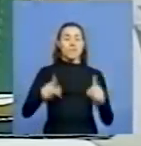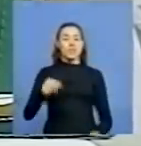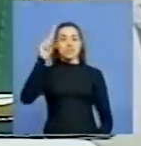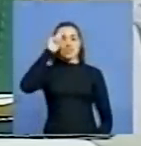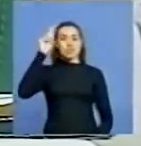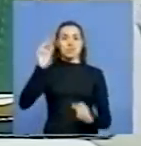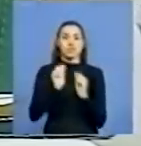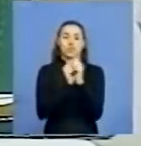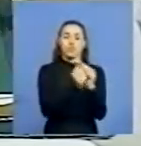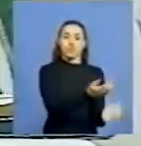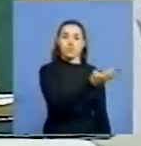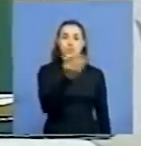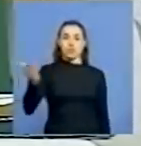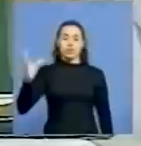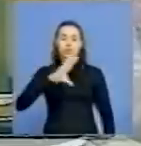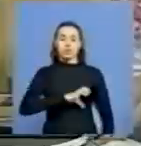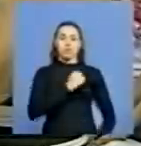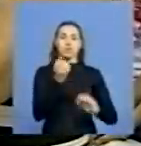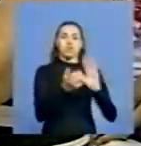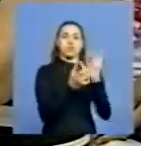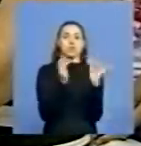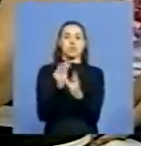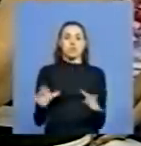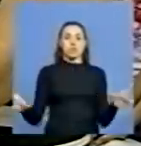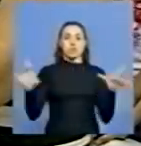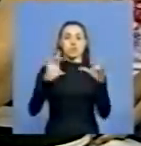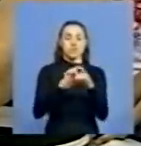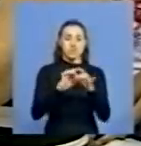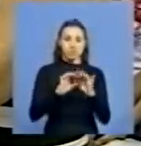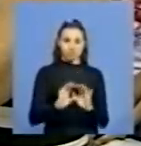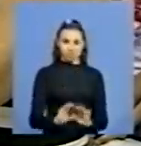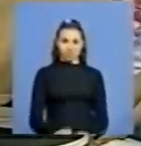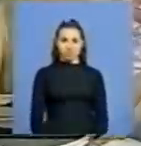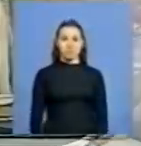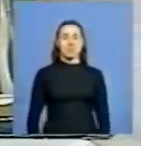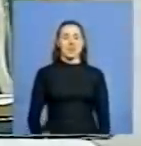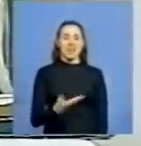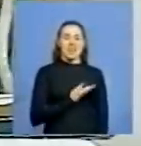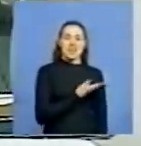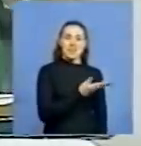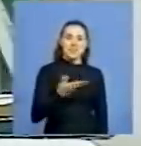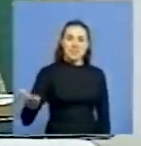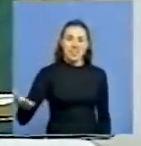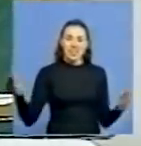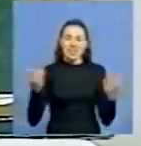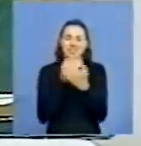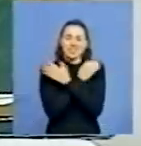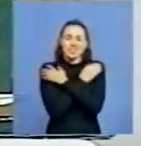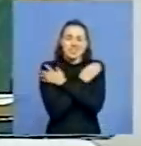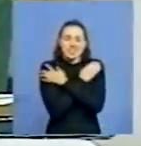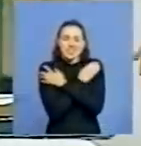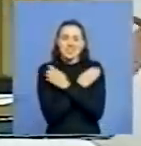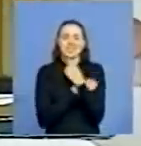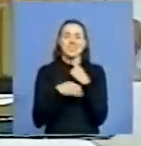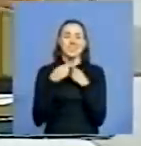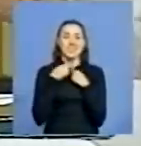Senhor esteja convosco. Amor de Cristo. Irmãos e irmãs, saudai-vos em Cristo